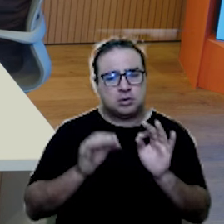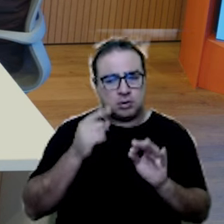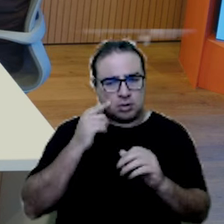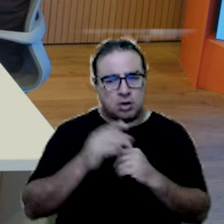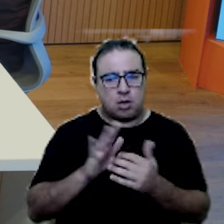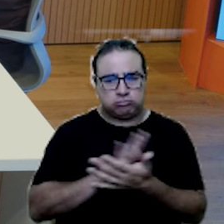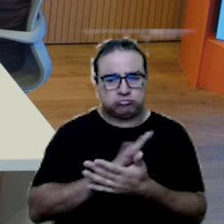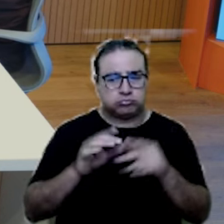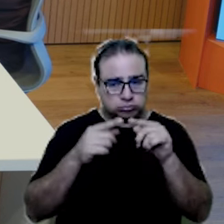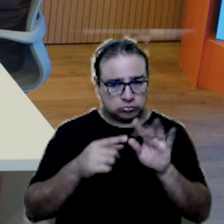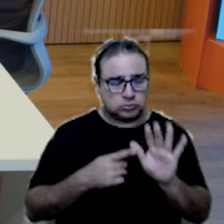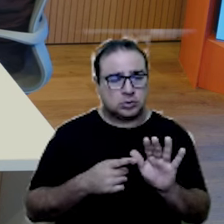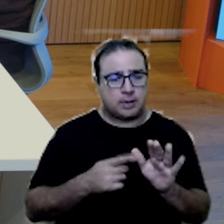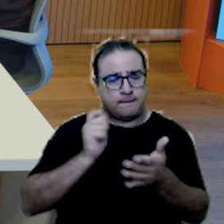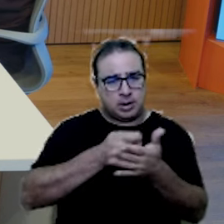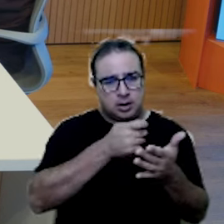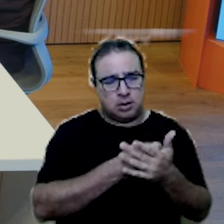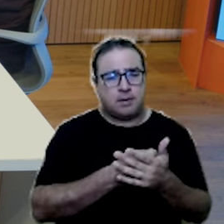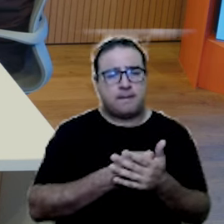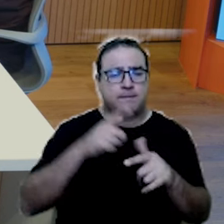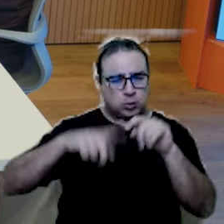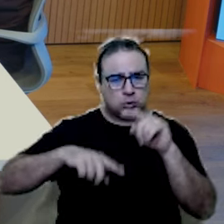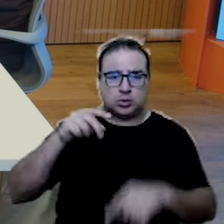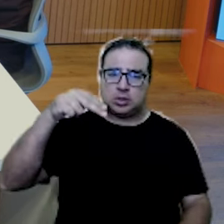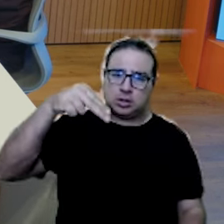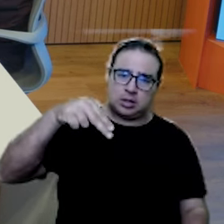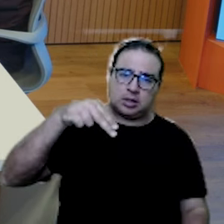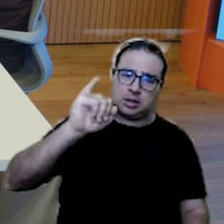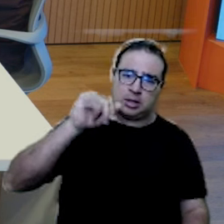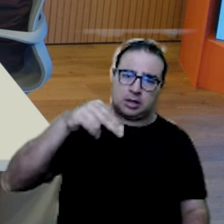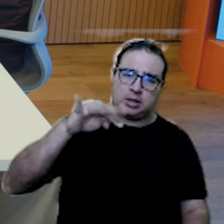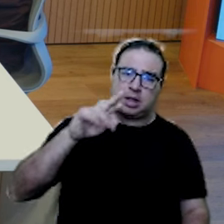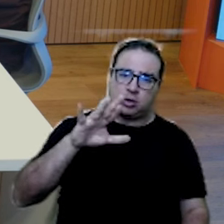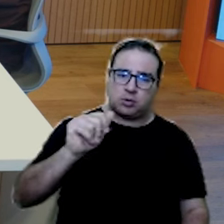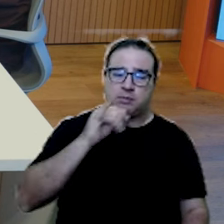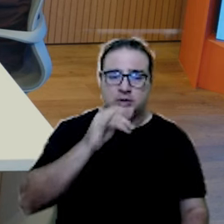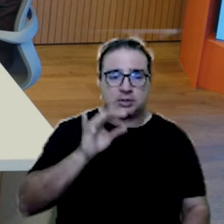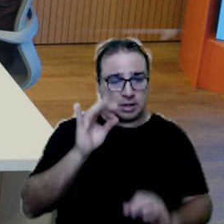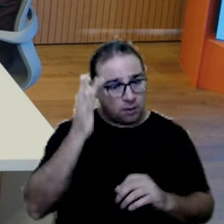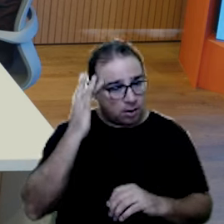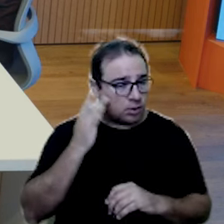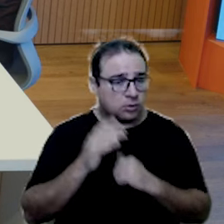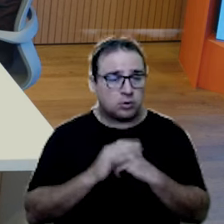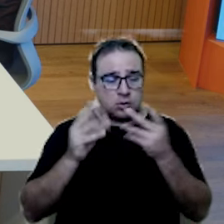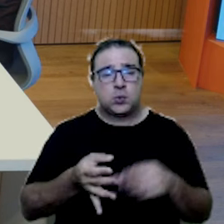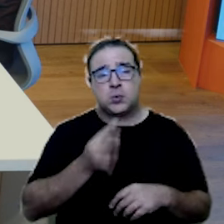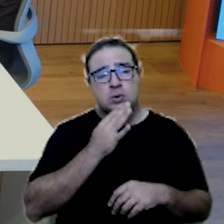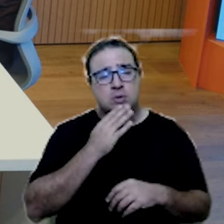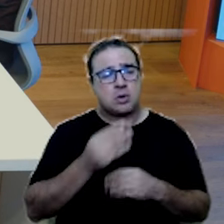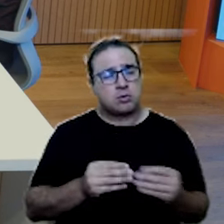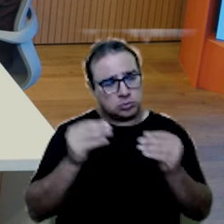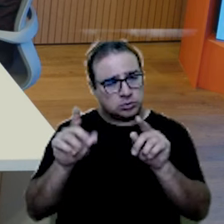isenção mesmo de alguns impostos tá para produto em Natura e assim vai e é isso acho que a parte do